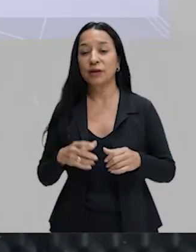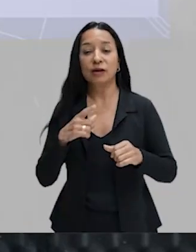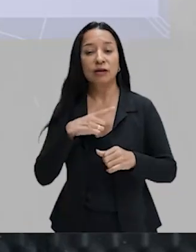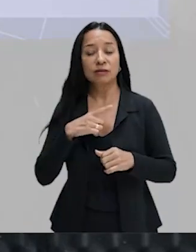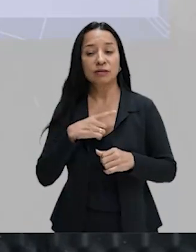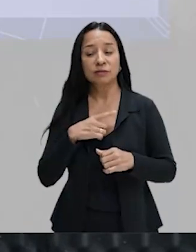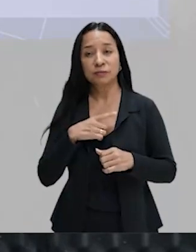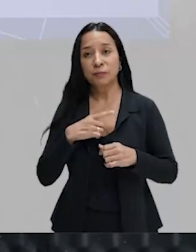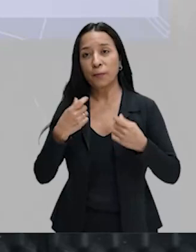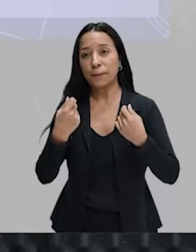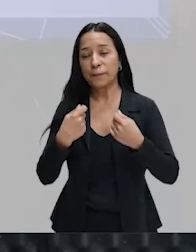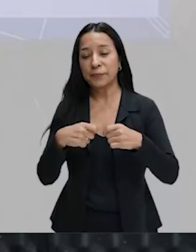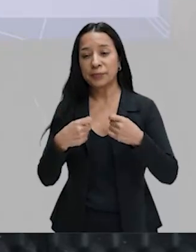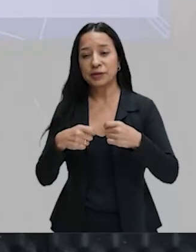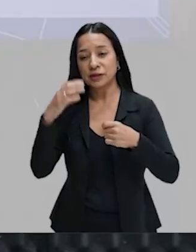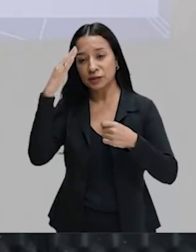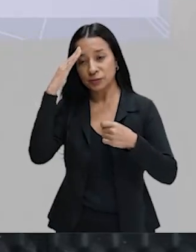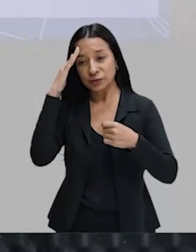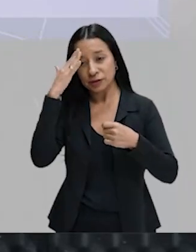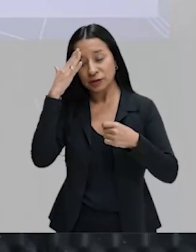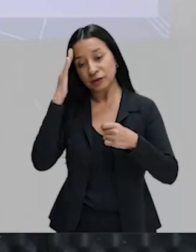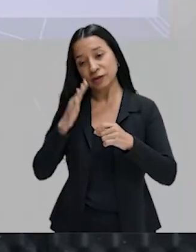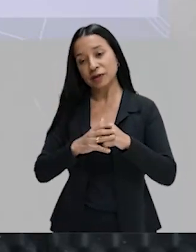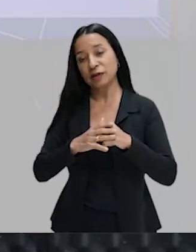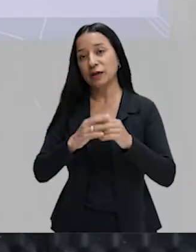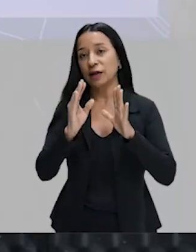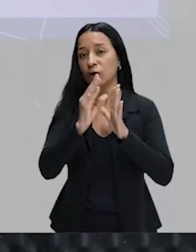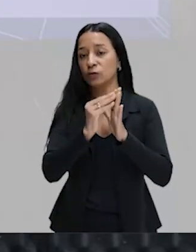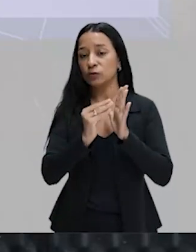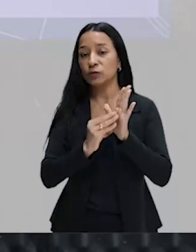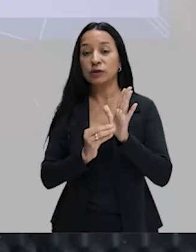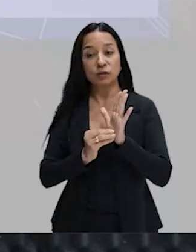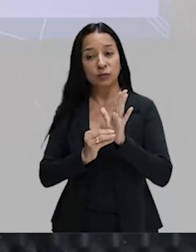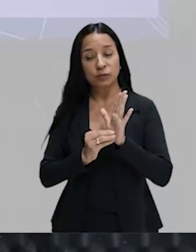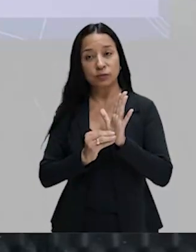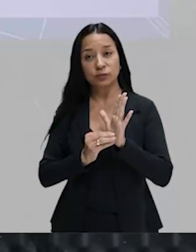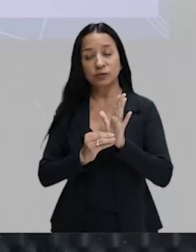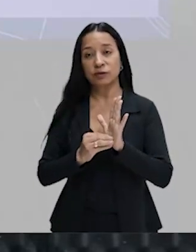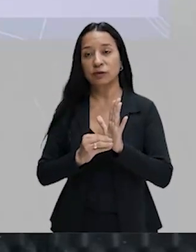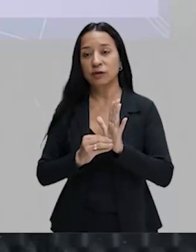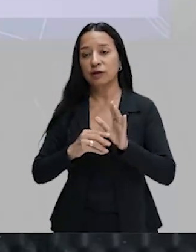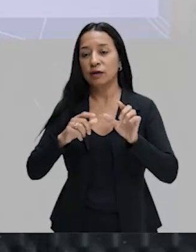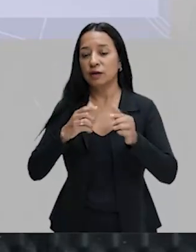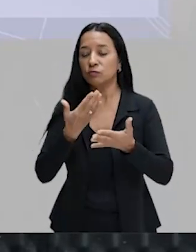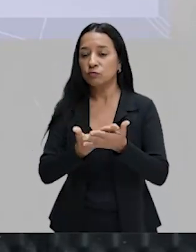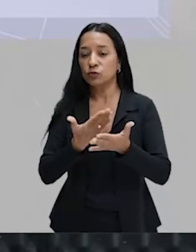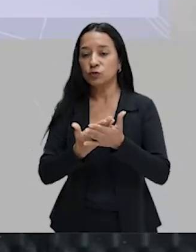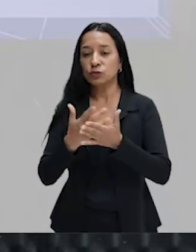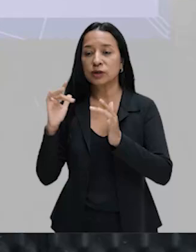de rever os conteúdos trabalhados no classicismo para compreendermos o parnasianismo.